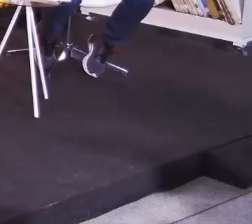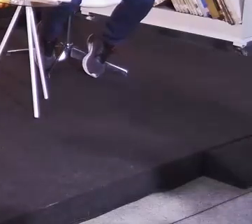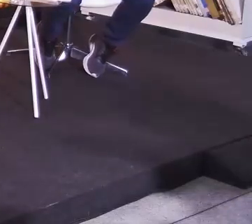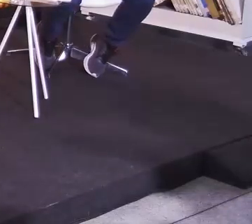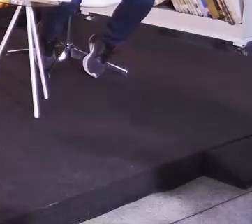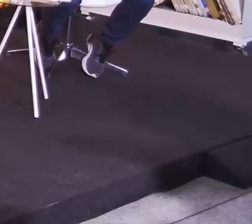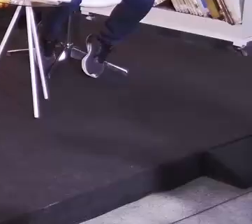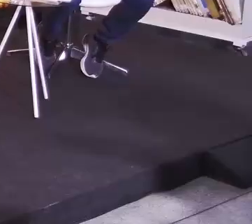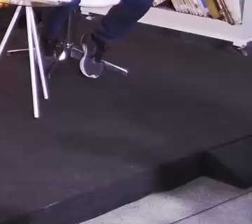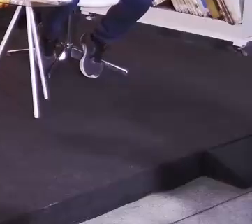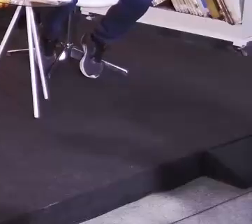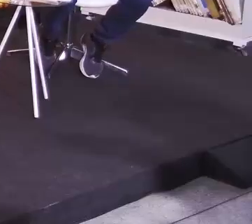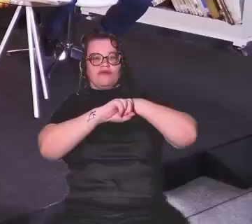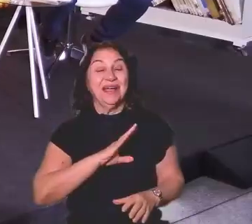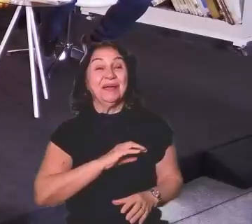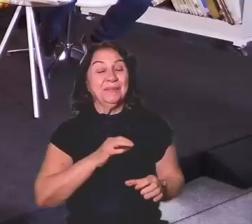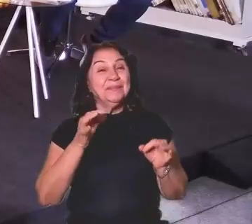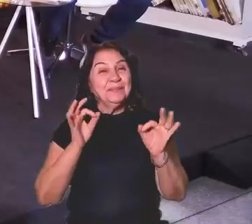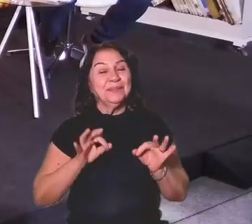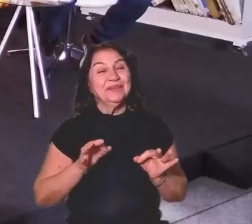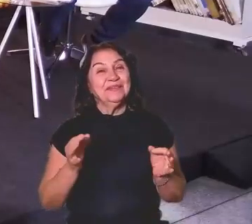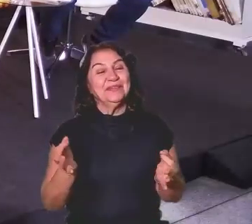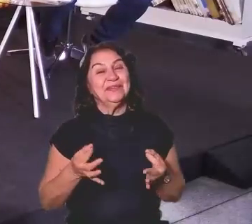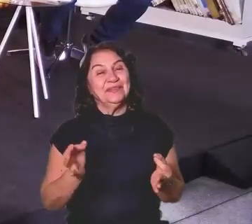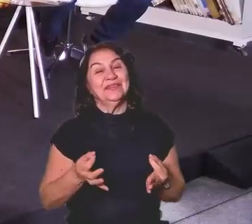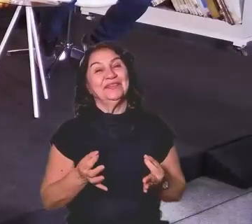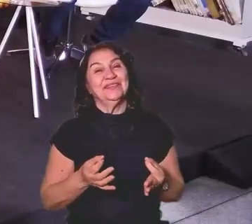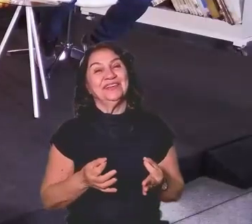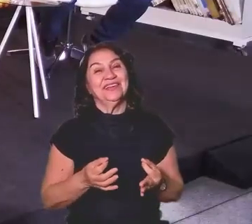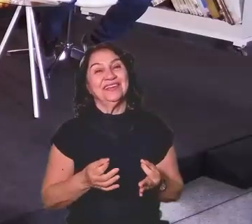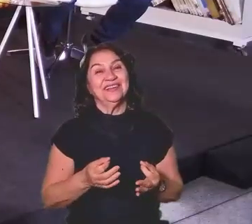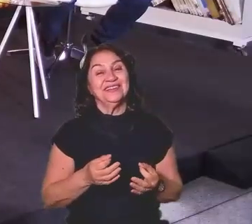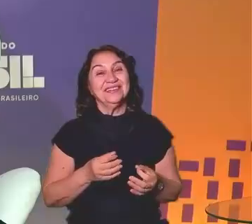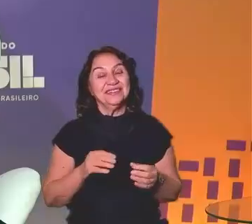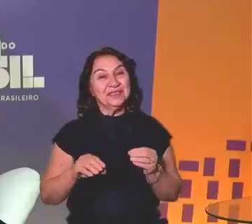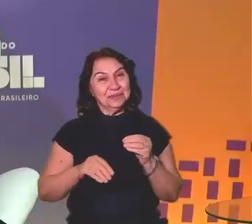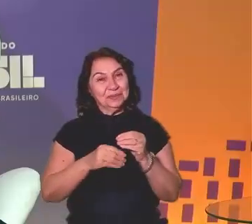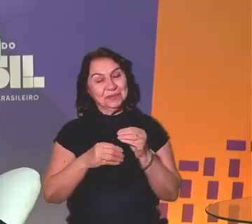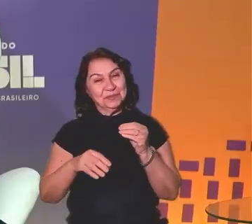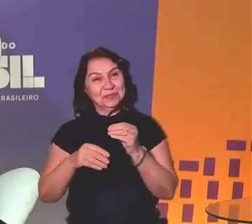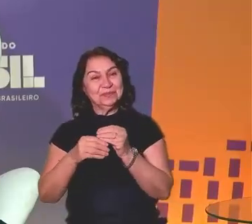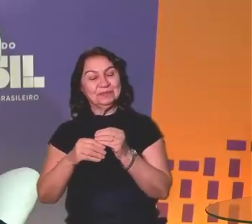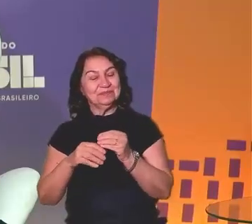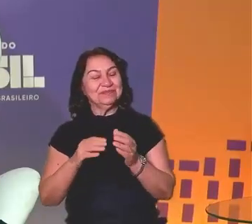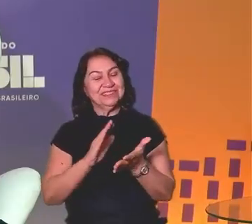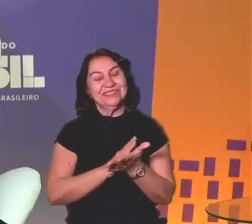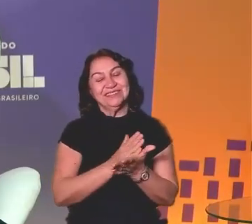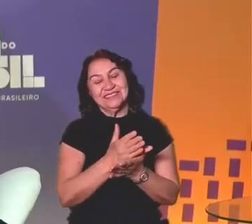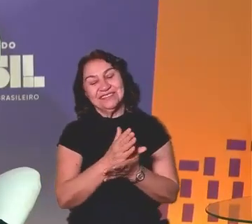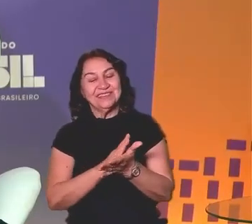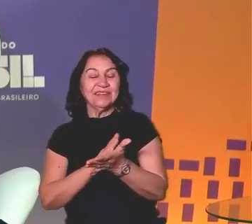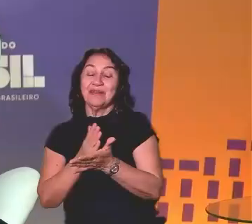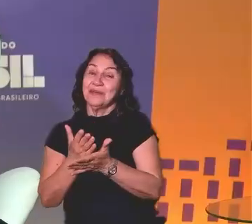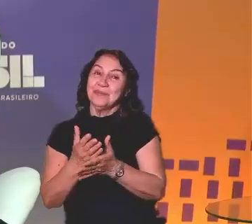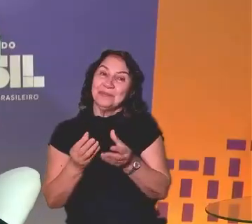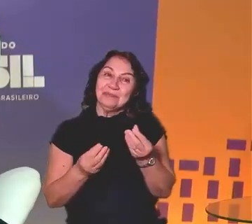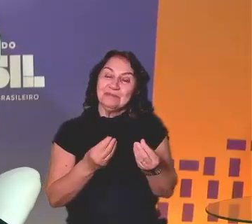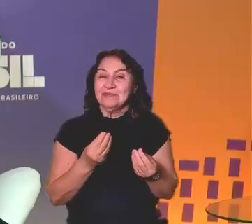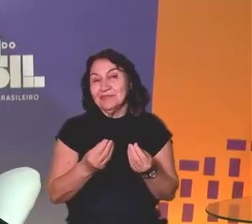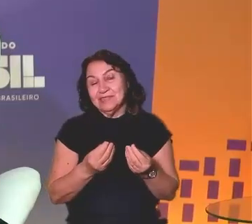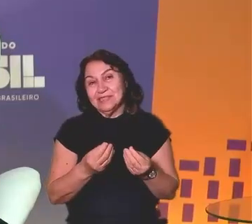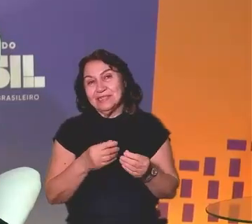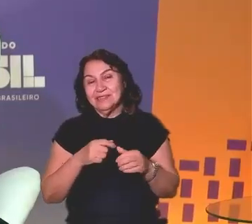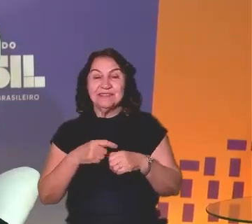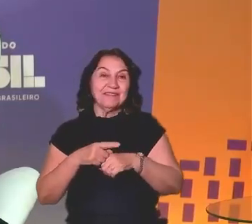resume perfeitamente. E acredito que para quem eu incomodo, para ele pode ser a coisa que mais incomode ele. E um